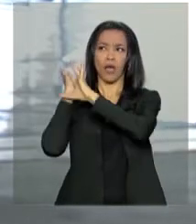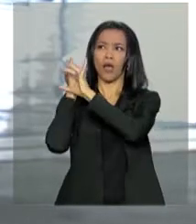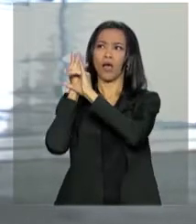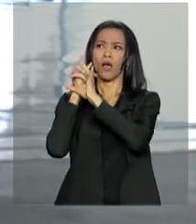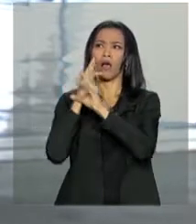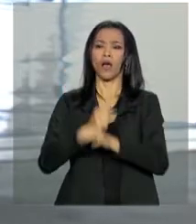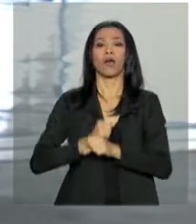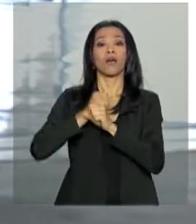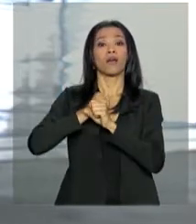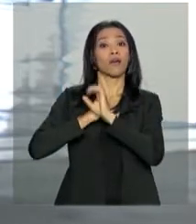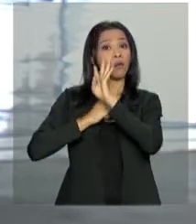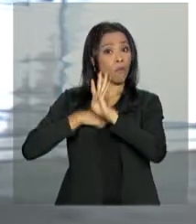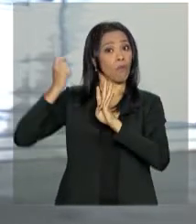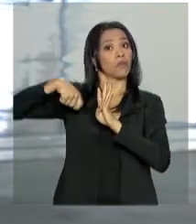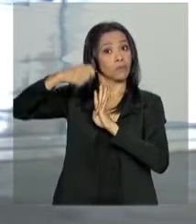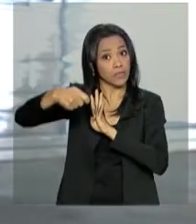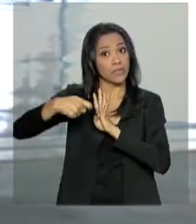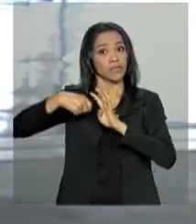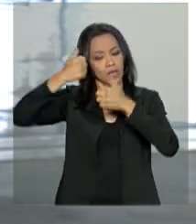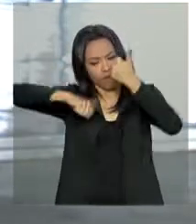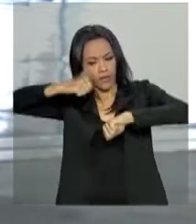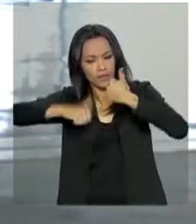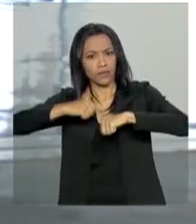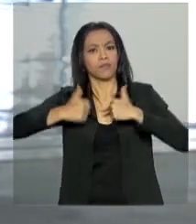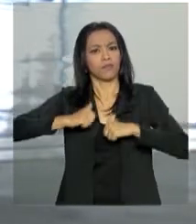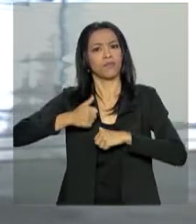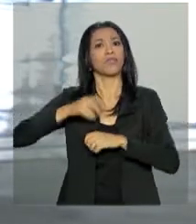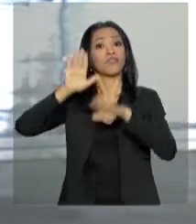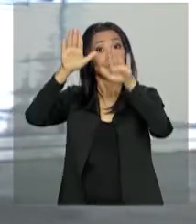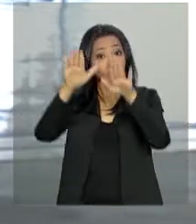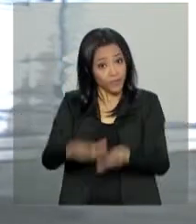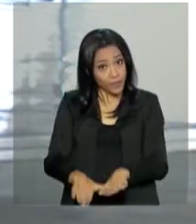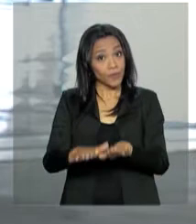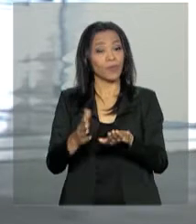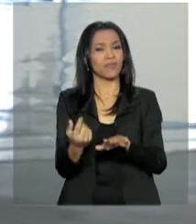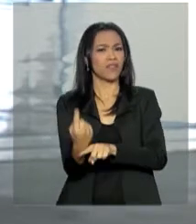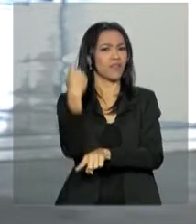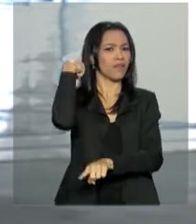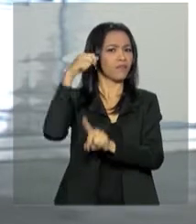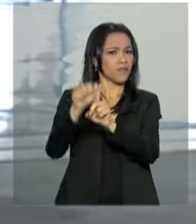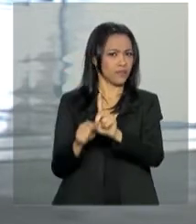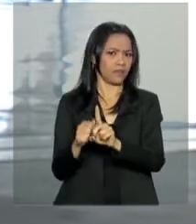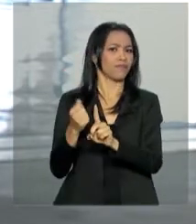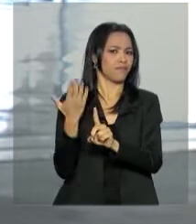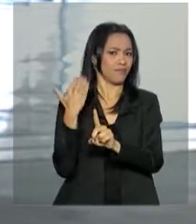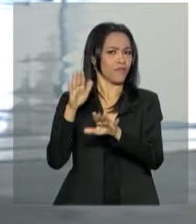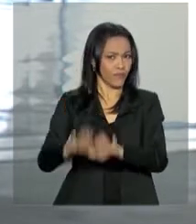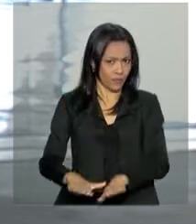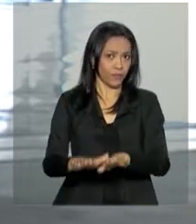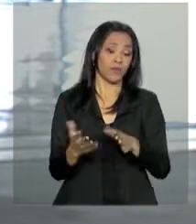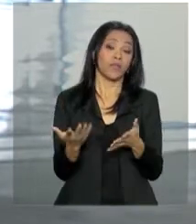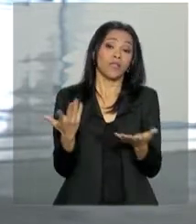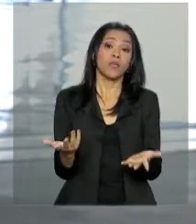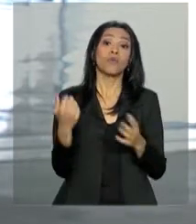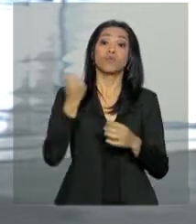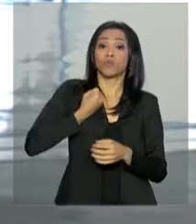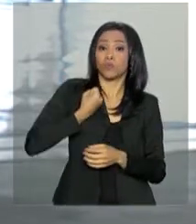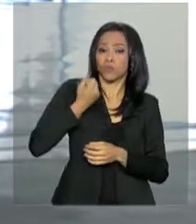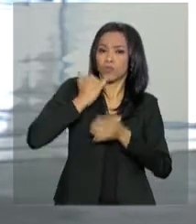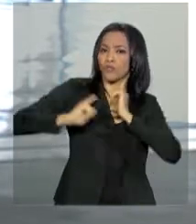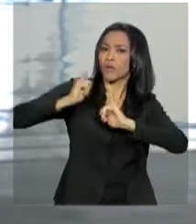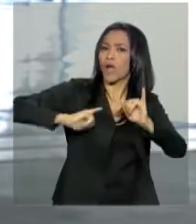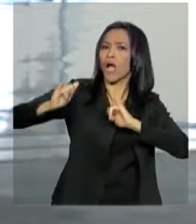quatro meses à frente da pasta, que se tornou permanente desde o mês passado. Os números divulgados pelo ministro